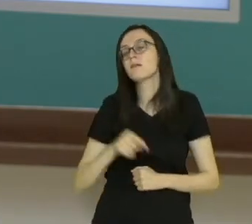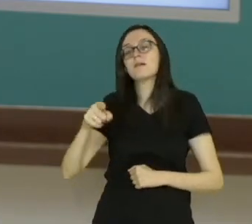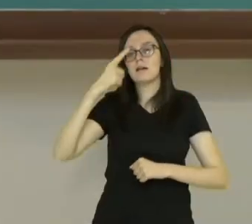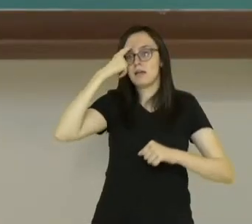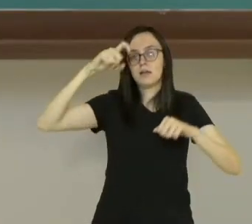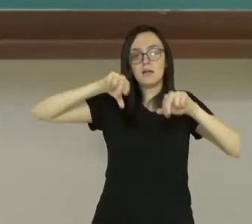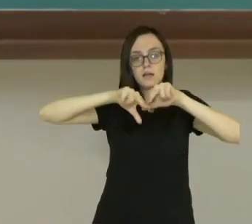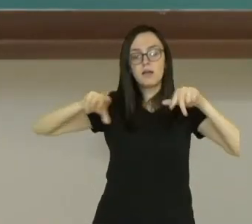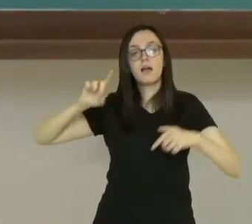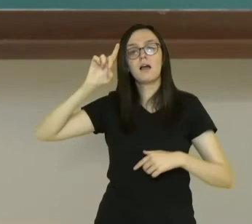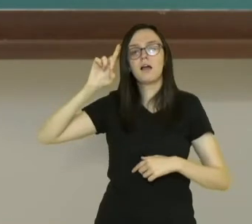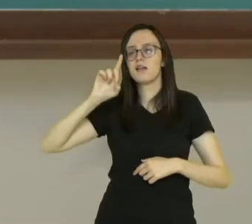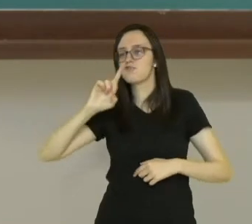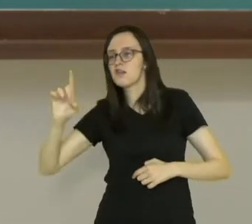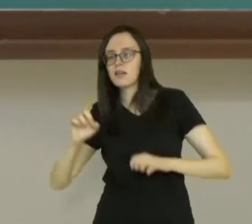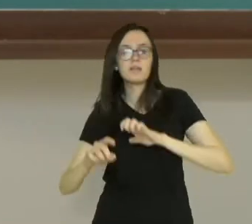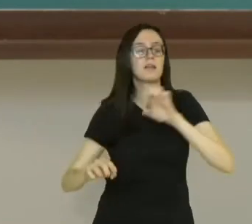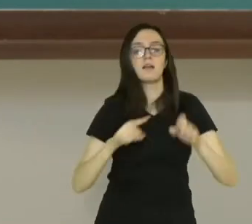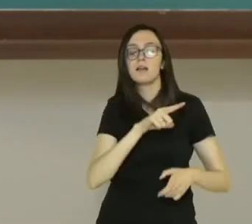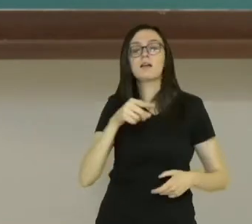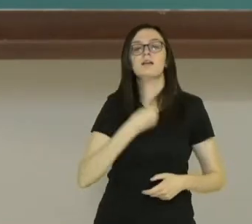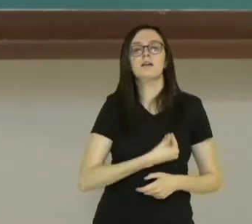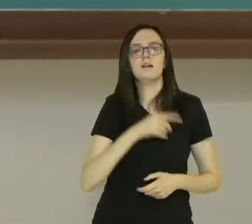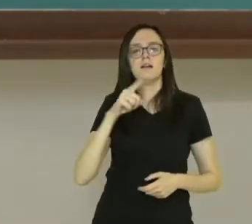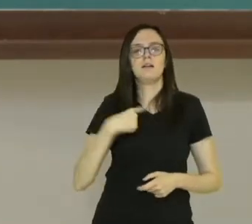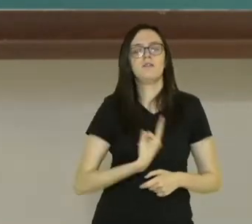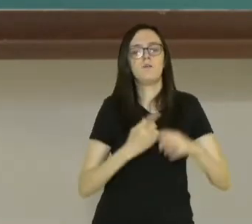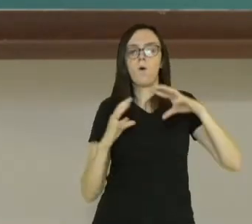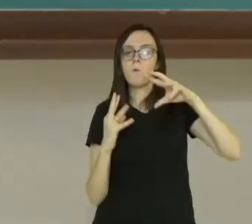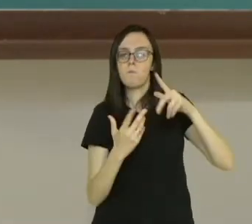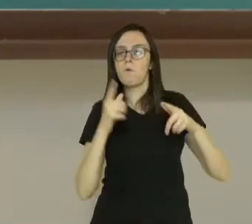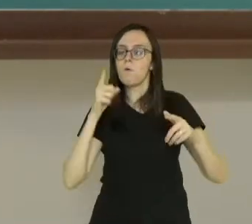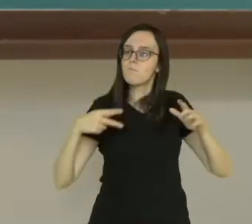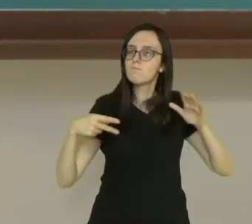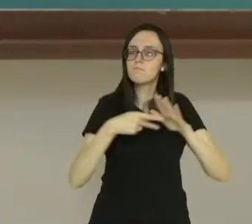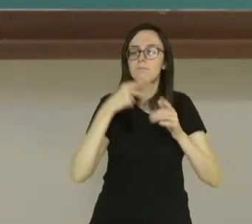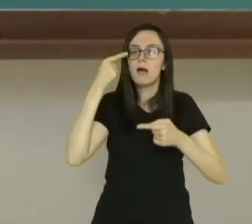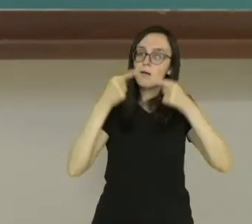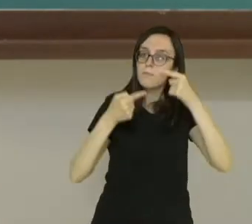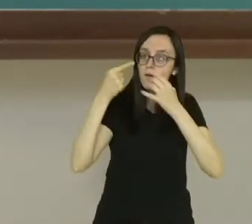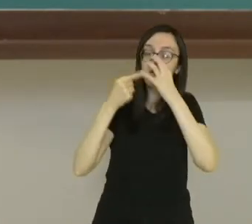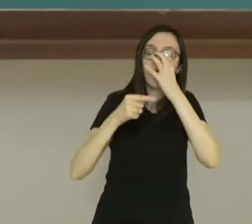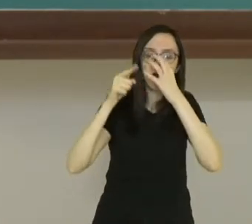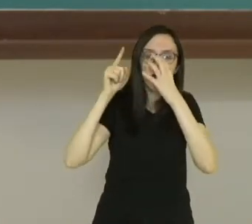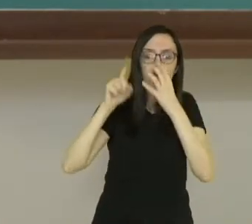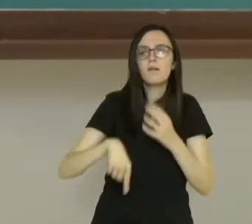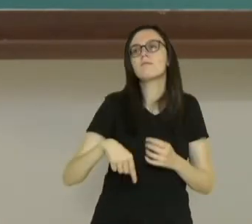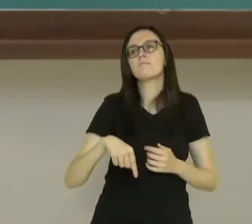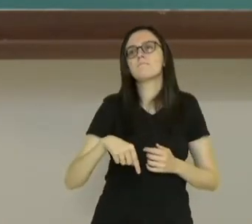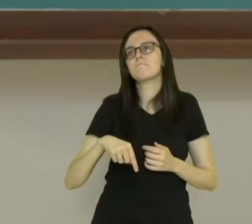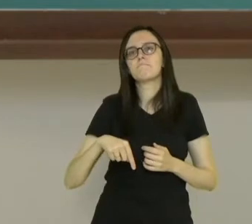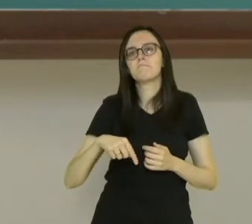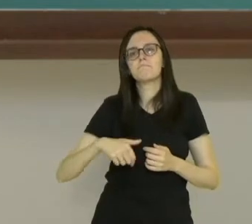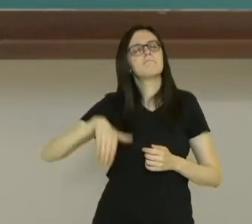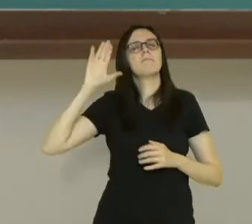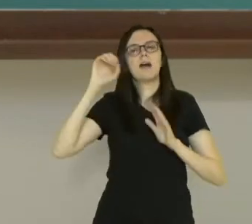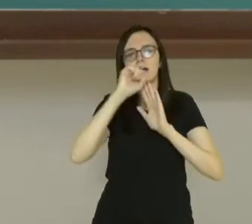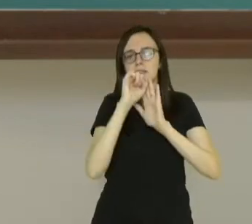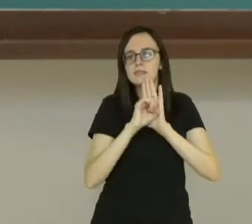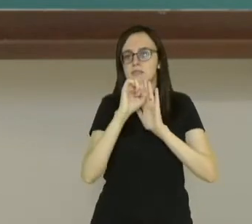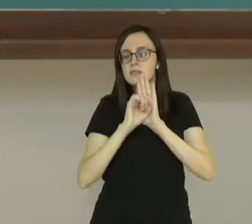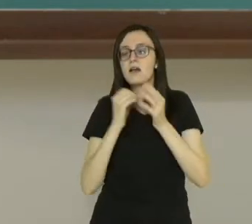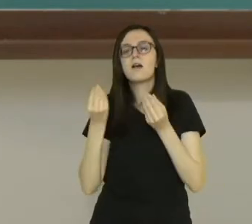ideias de direita e esquerda estão presentes no nosso mundo, numa construção política, há mais de alguns séculos,